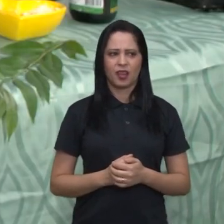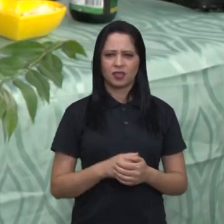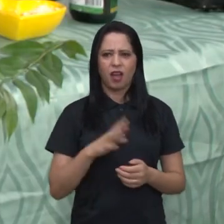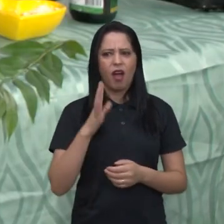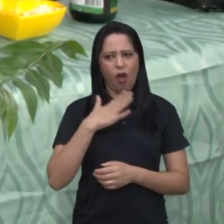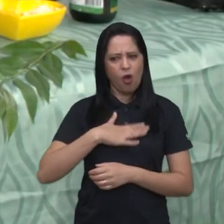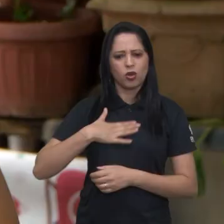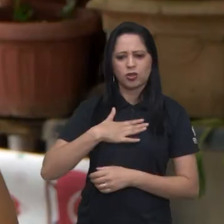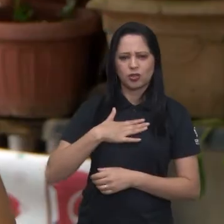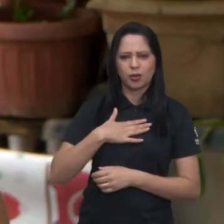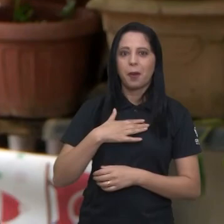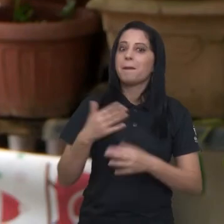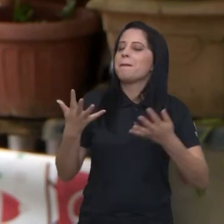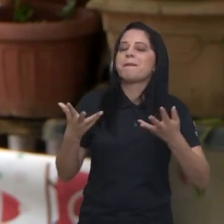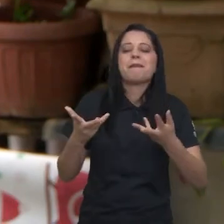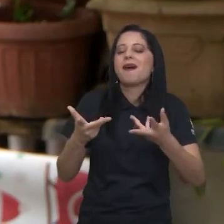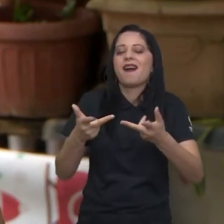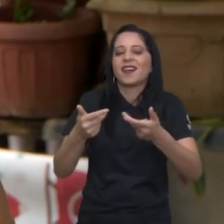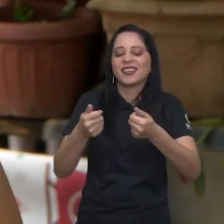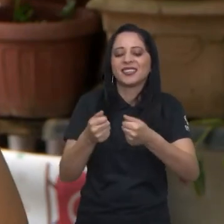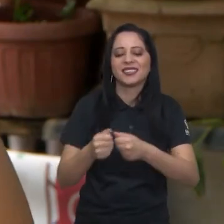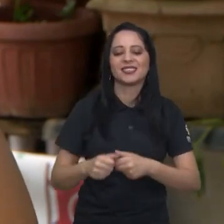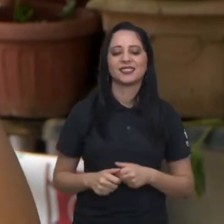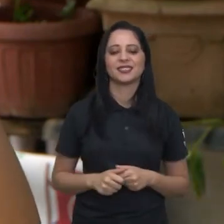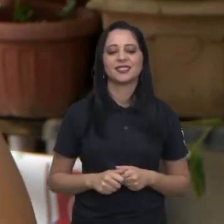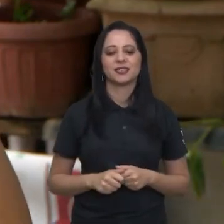Tá boa, tá salgadinha, Gisele? Maravilhosa.